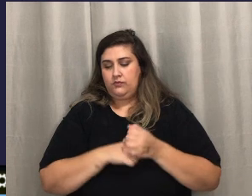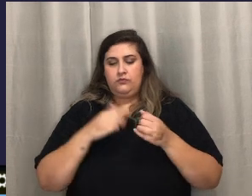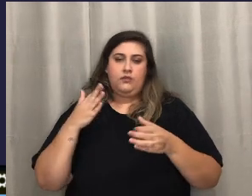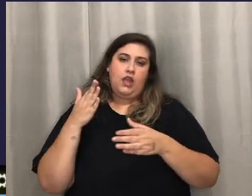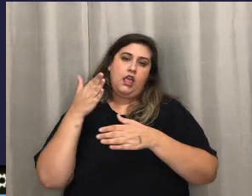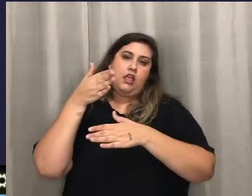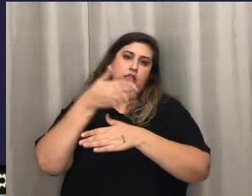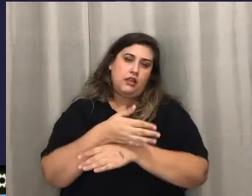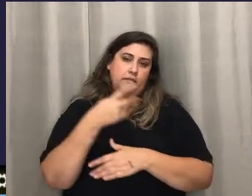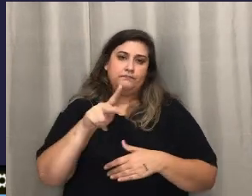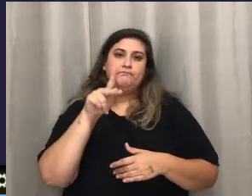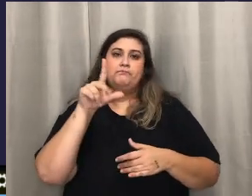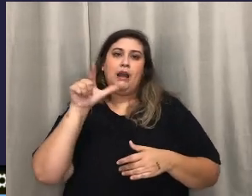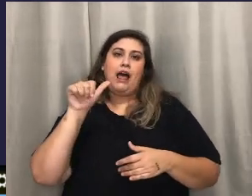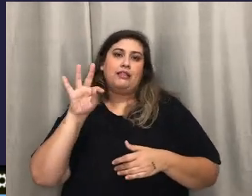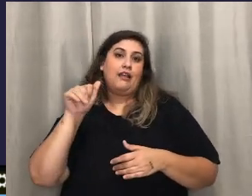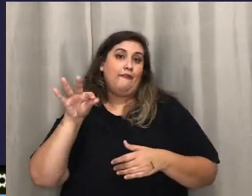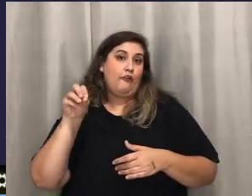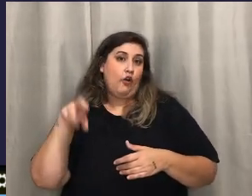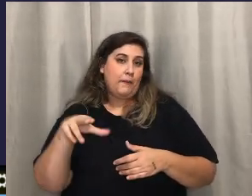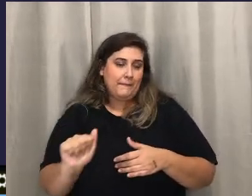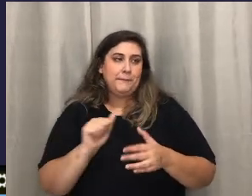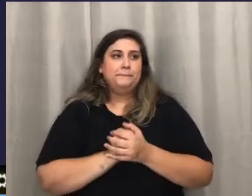Está entrando na plataforma.